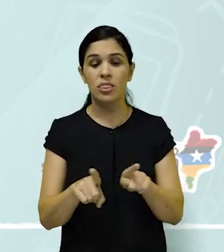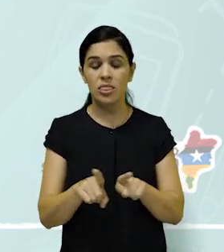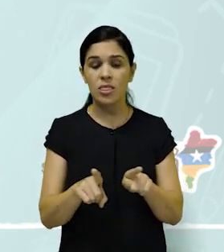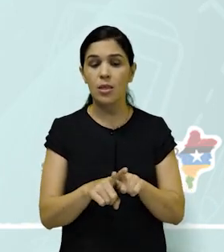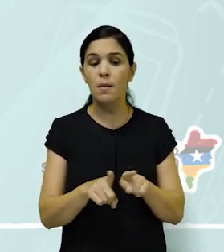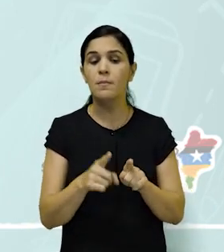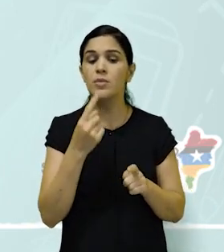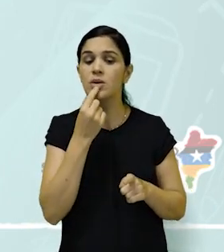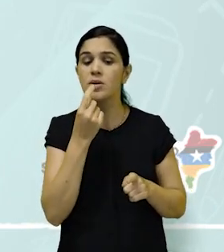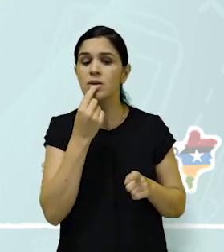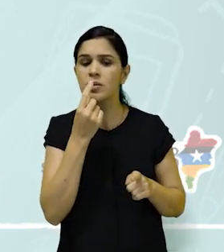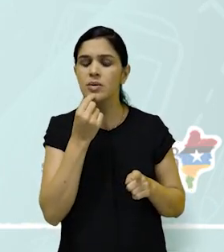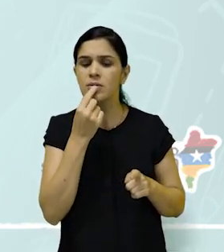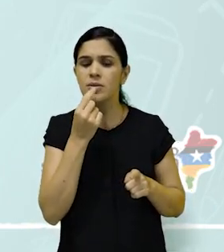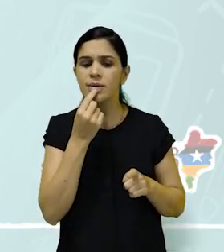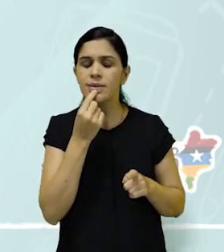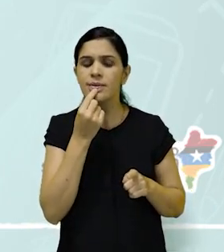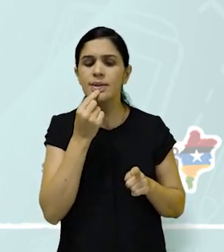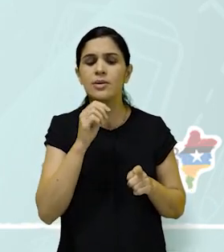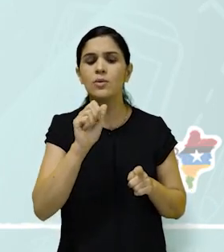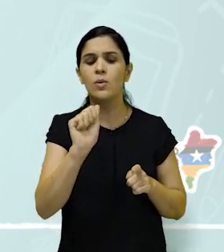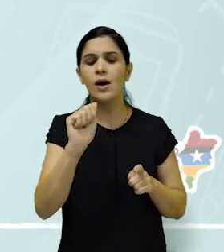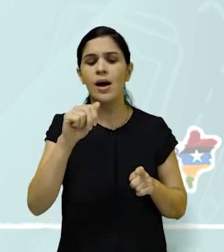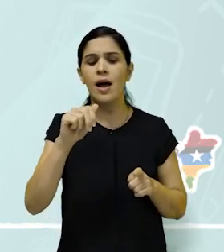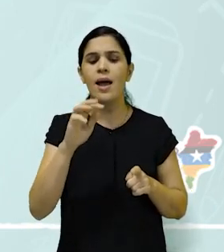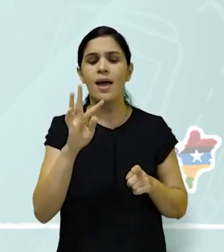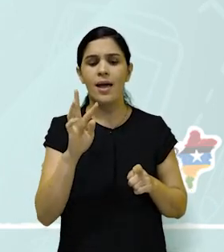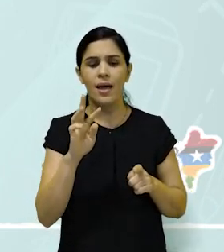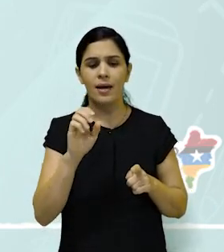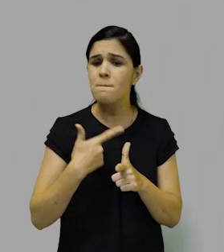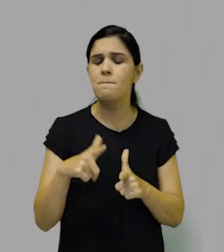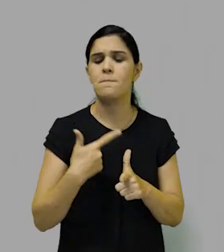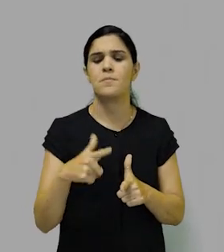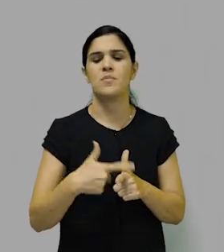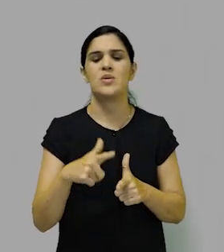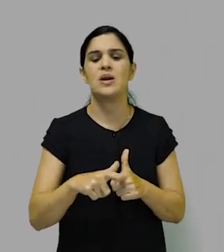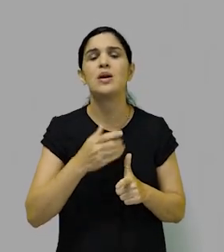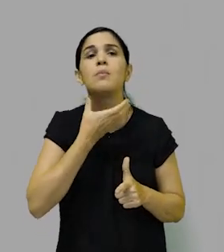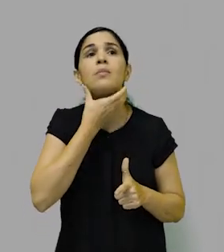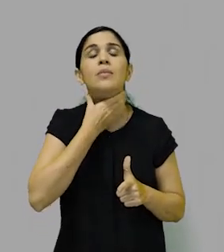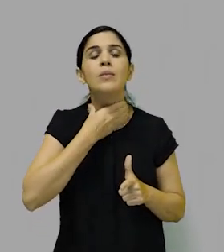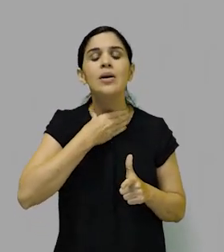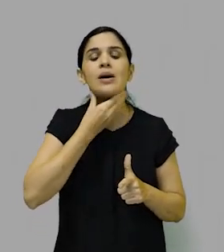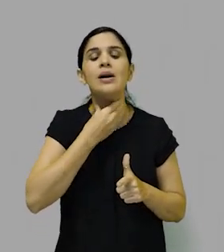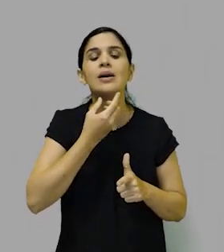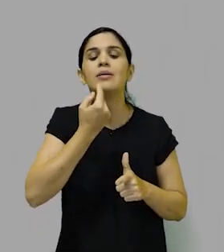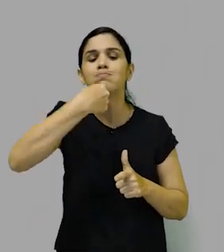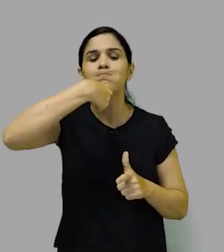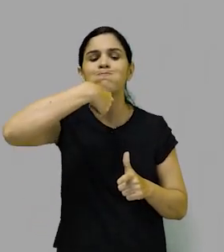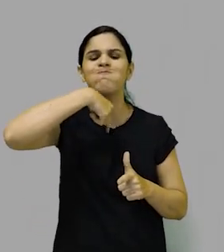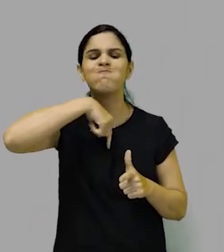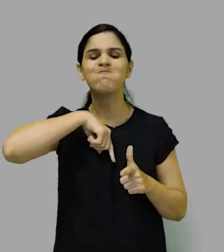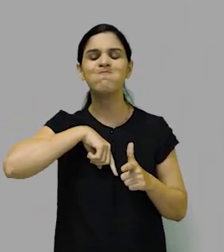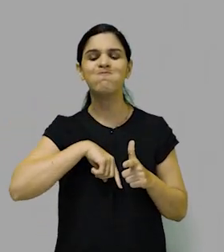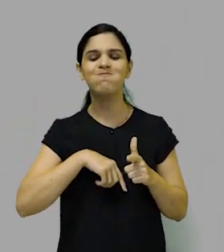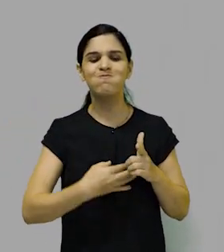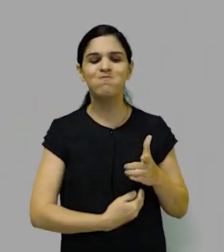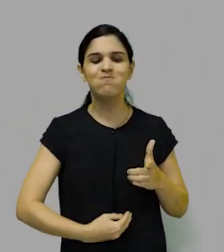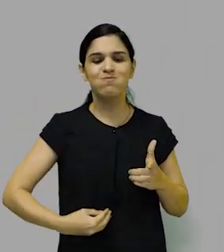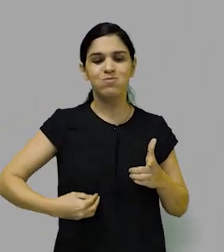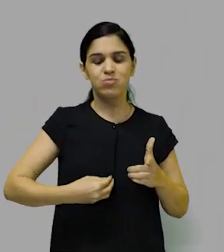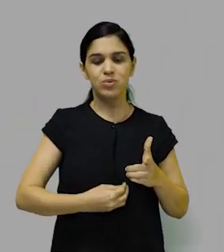pessoa que sofre de bulimia, talvez, na maioria das vezes, ela tenha um corpo normal, tá